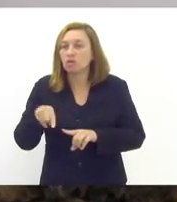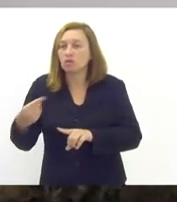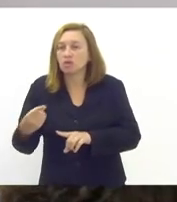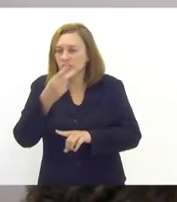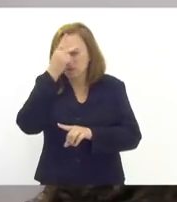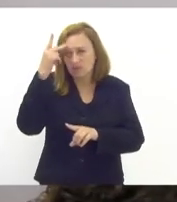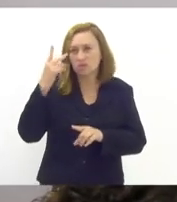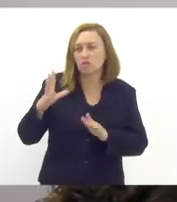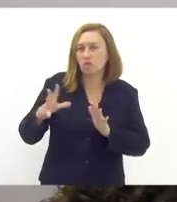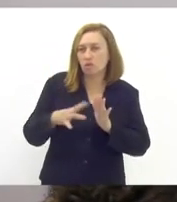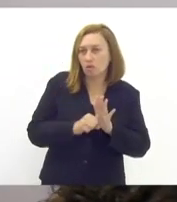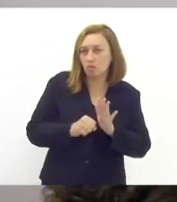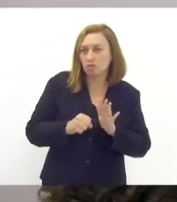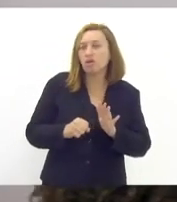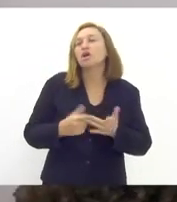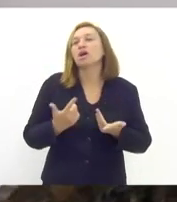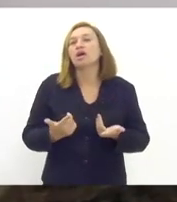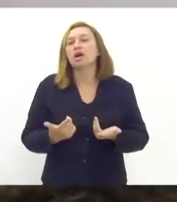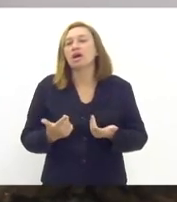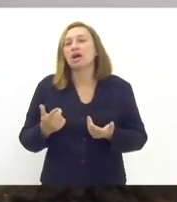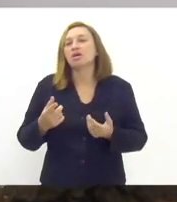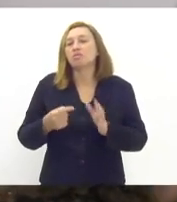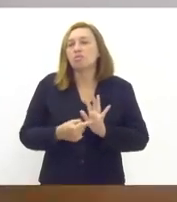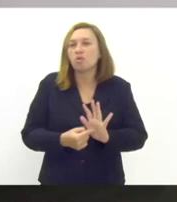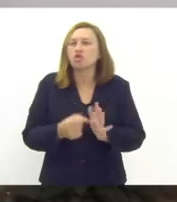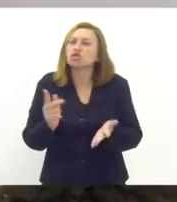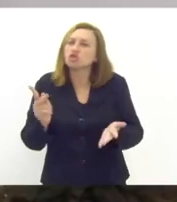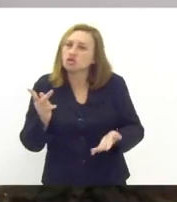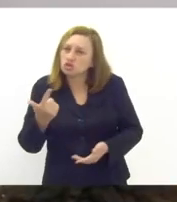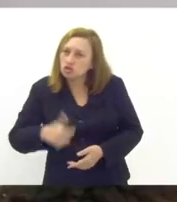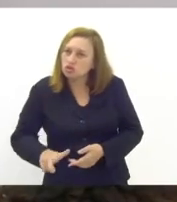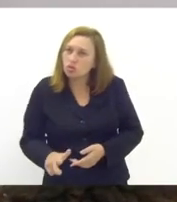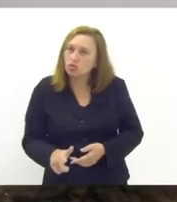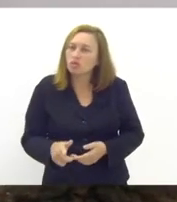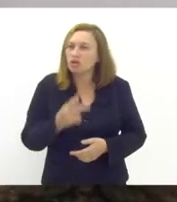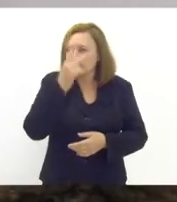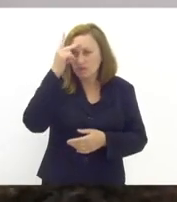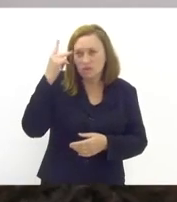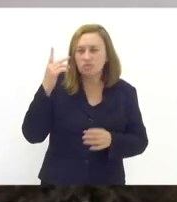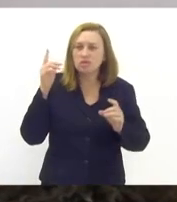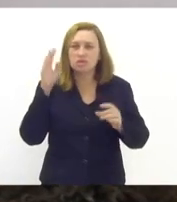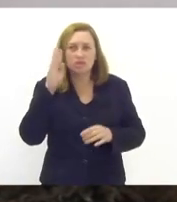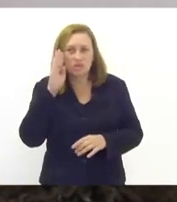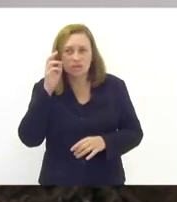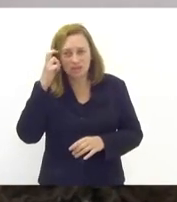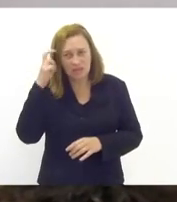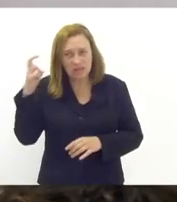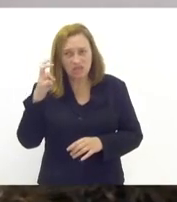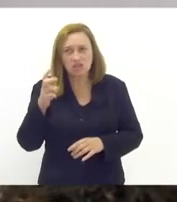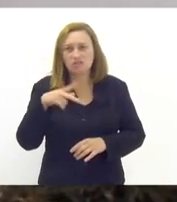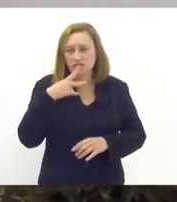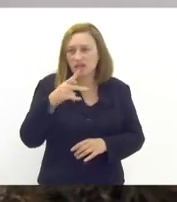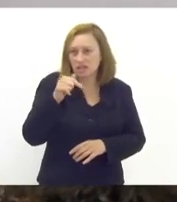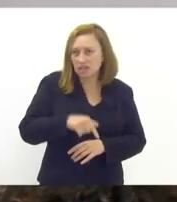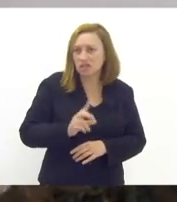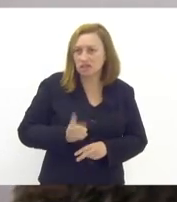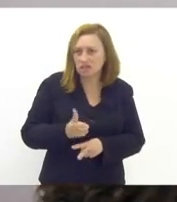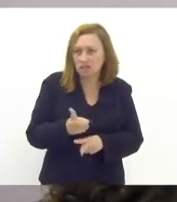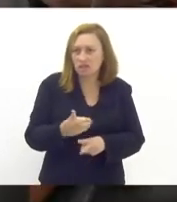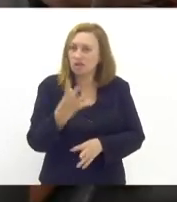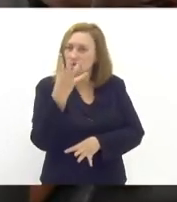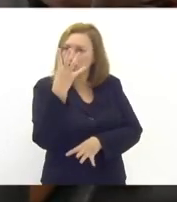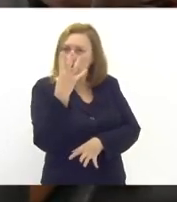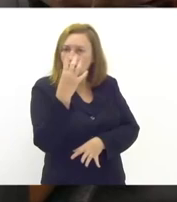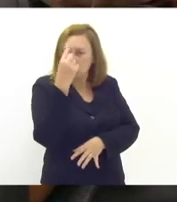o seu caso revela de novo aquilo que especialistas já têm dito aqui com frequência, que o perfil é